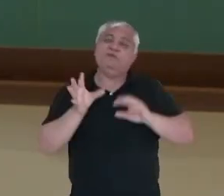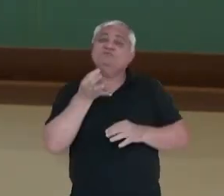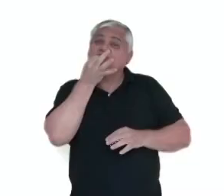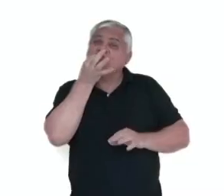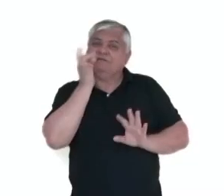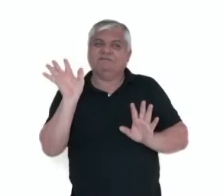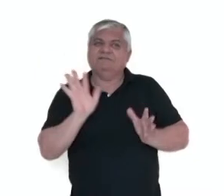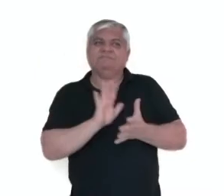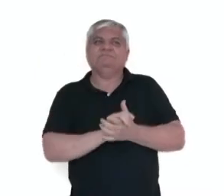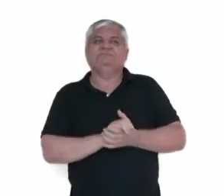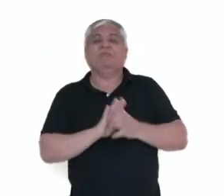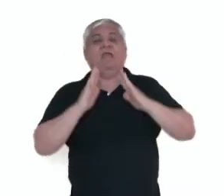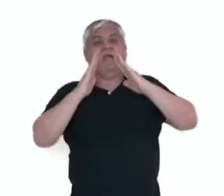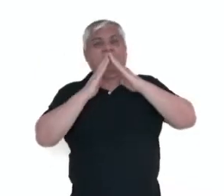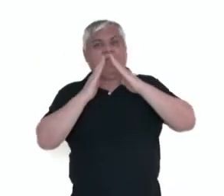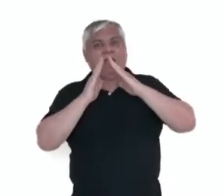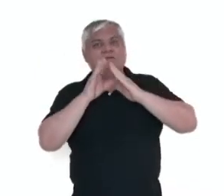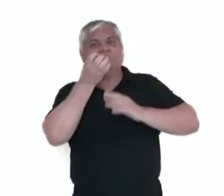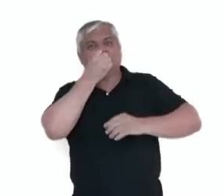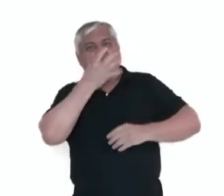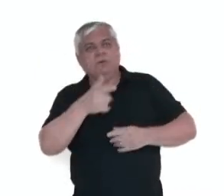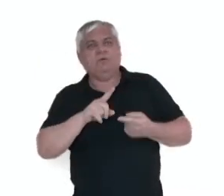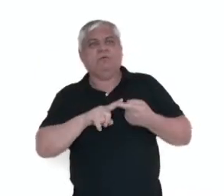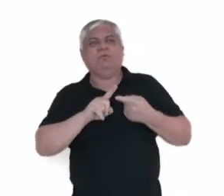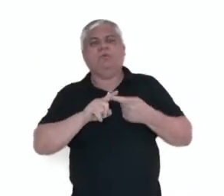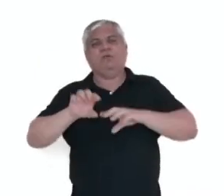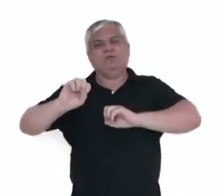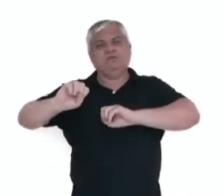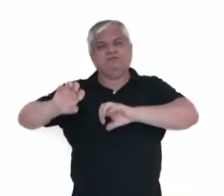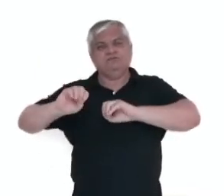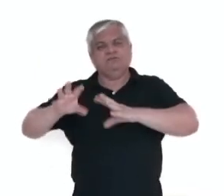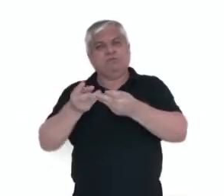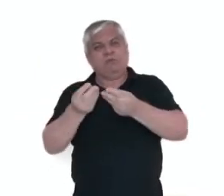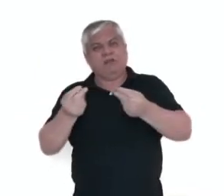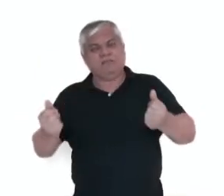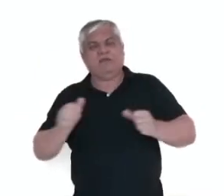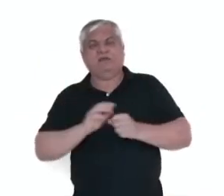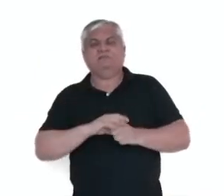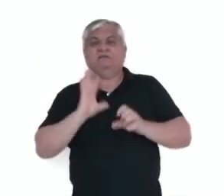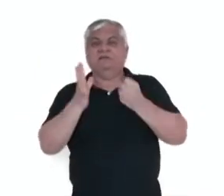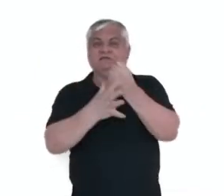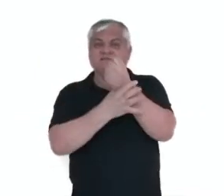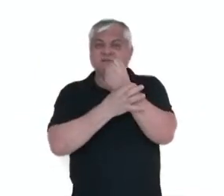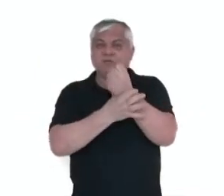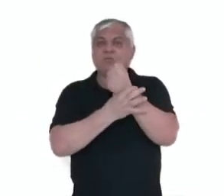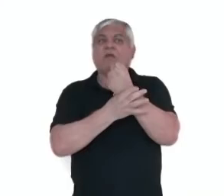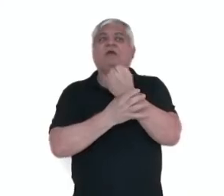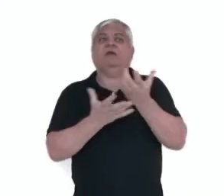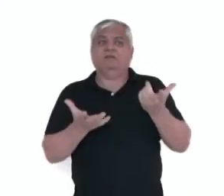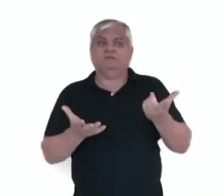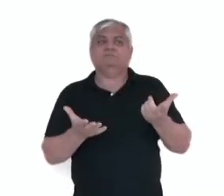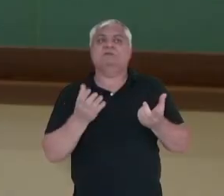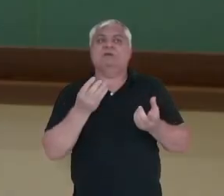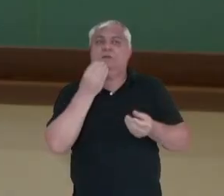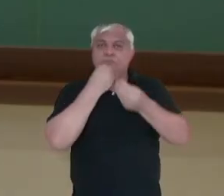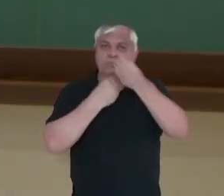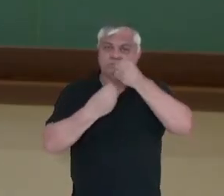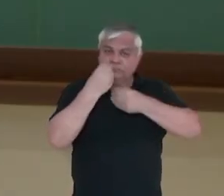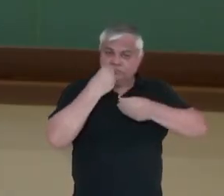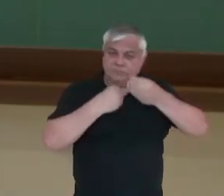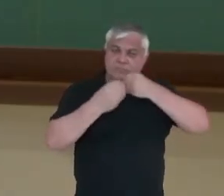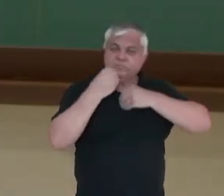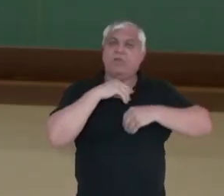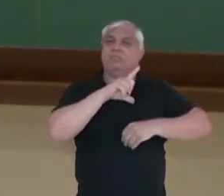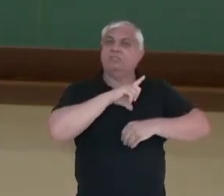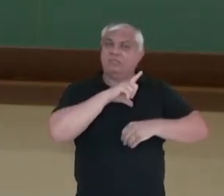aqui, por exemplo, moradia digna, educação de qualidade, segurança alimentar, saber que você vai se alimentar e que você tem